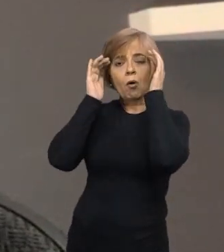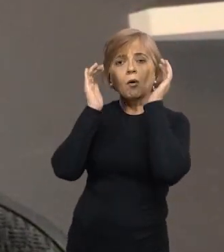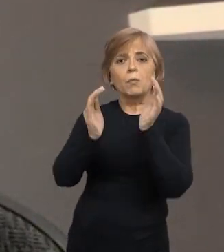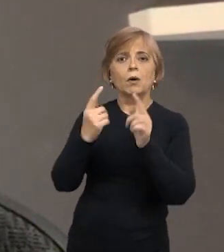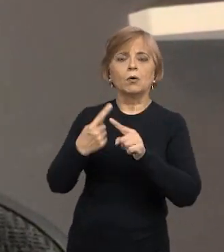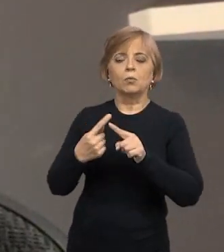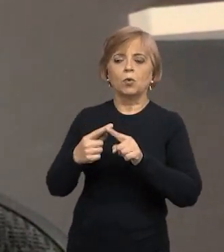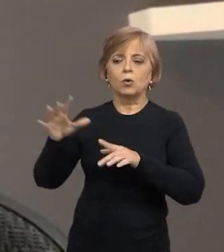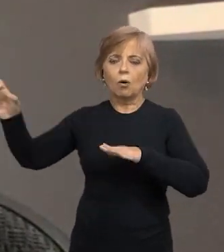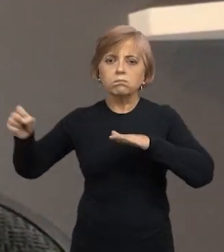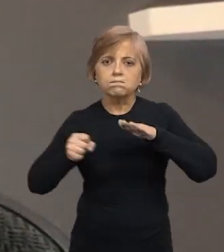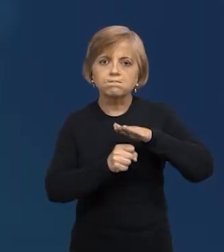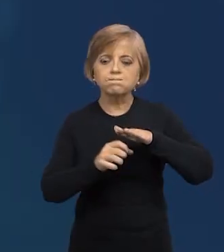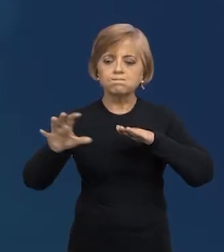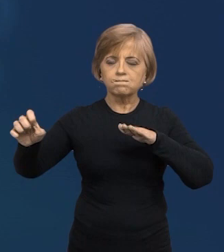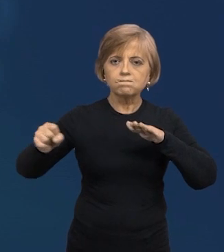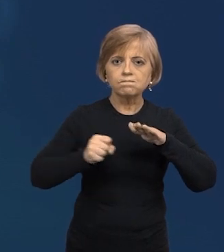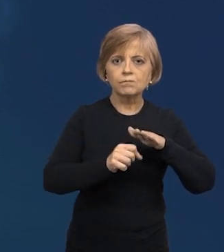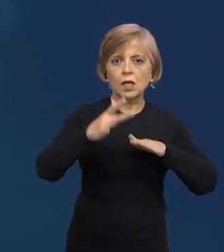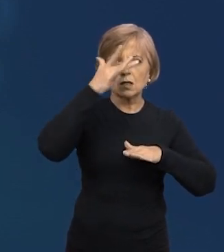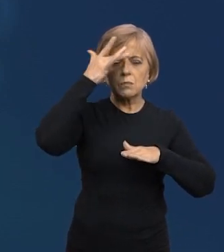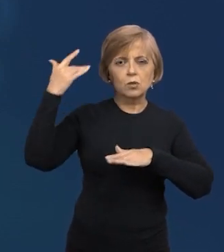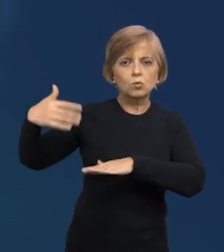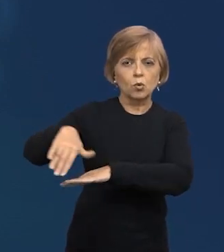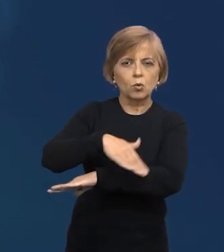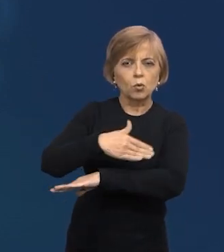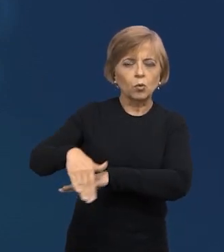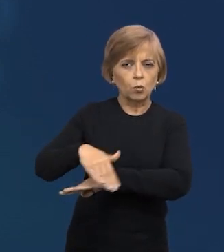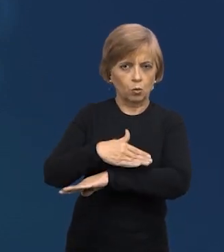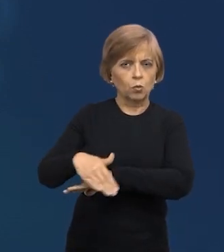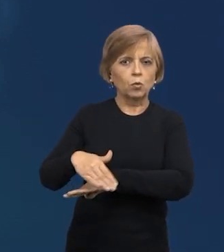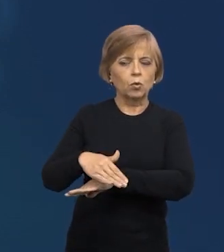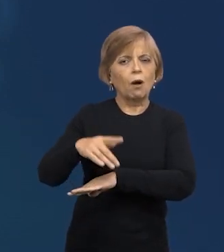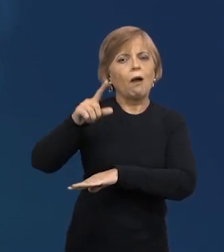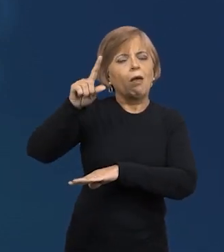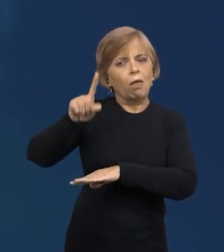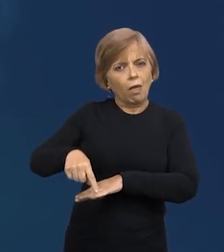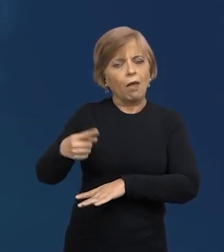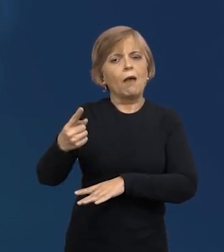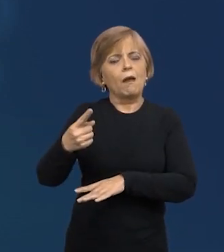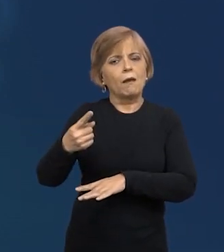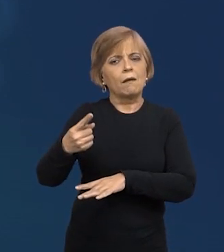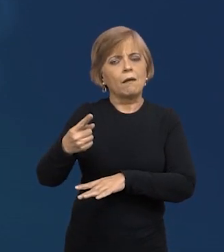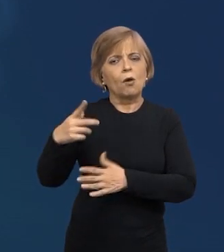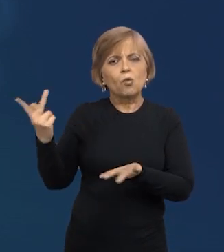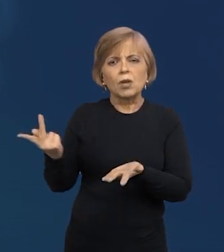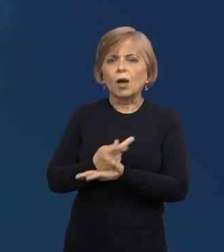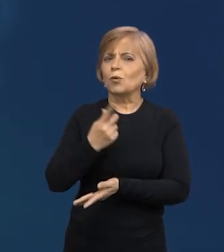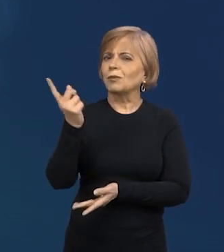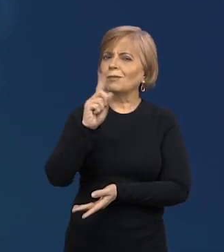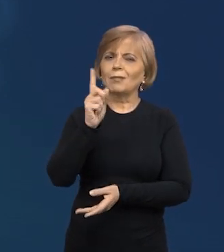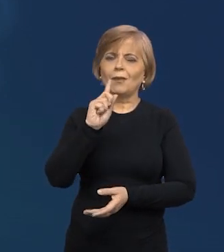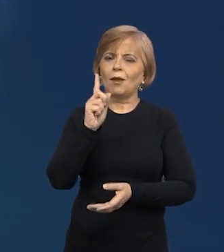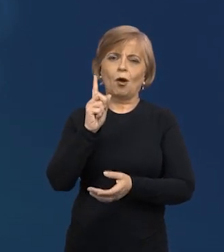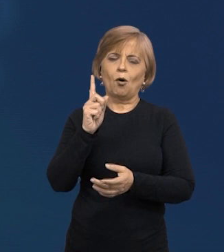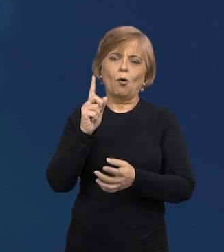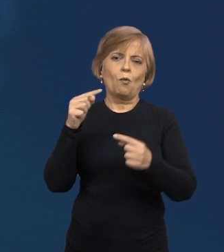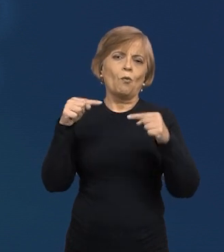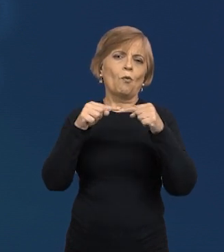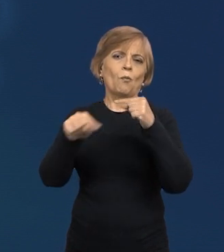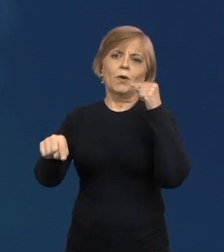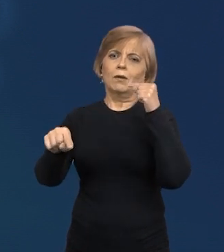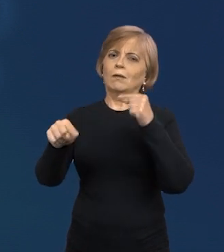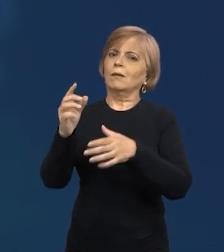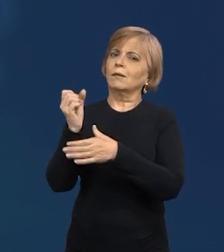a remoção compulsória de pessoas em situação de rua é uma medida violadora de direitos